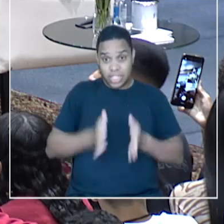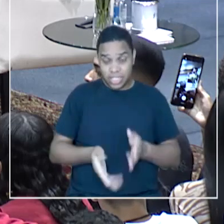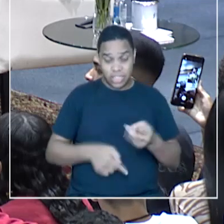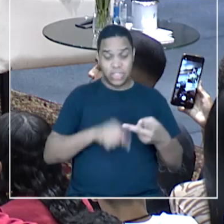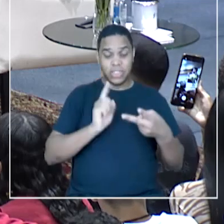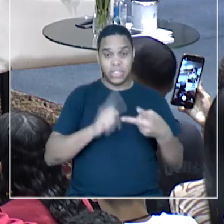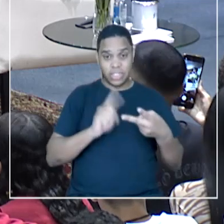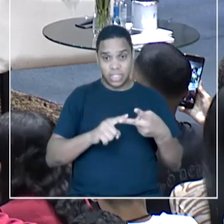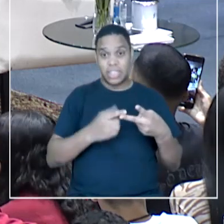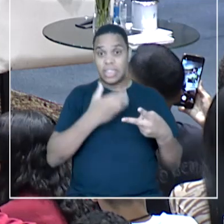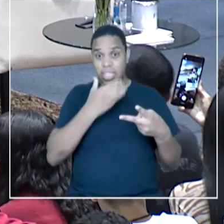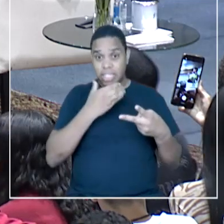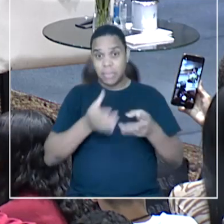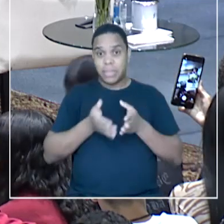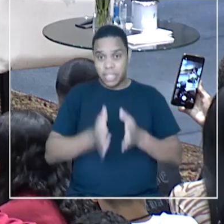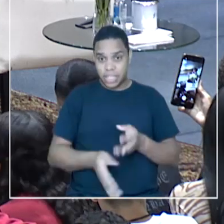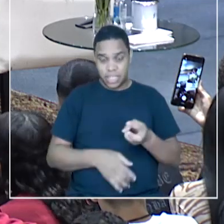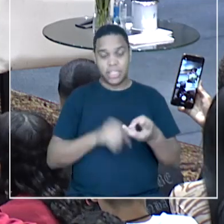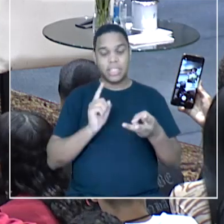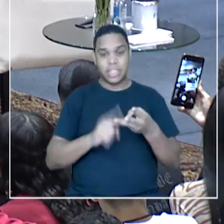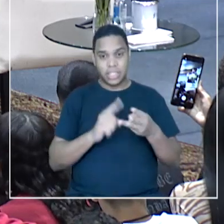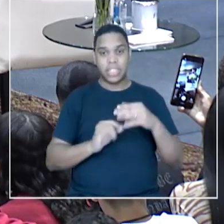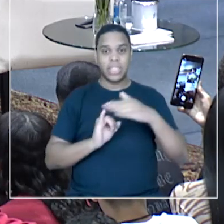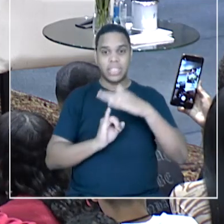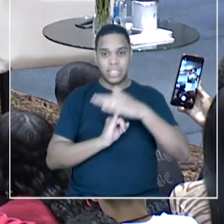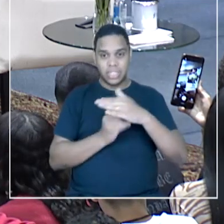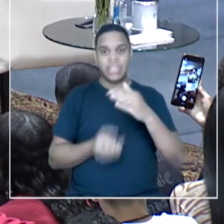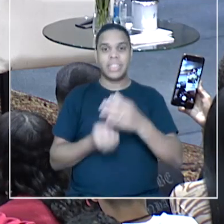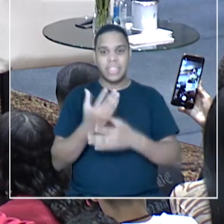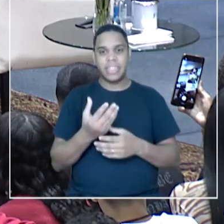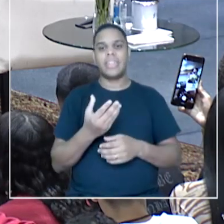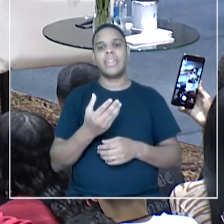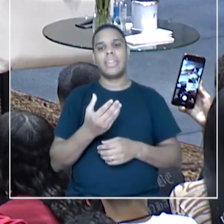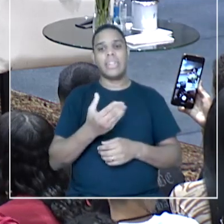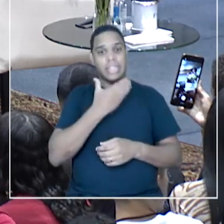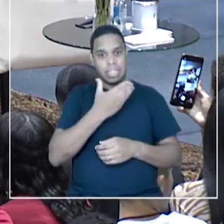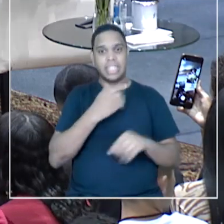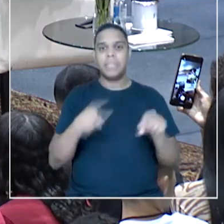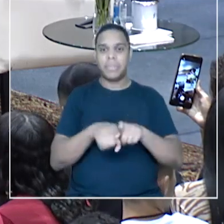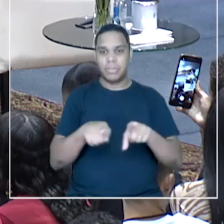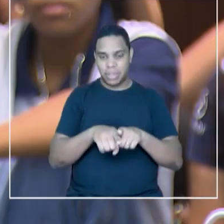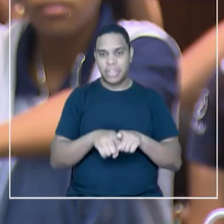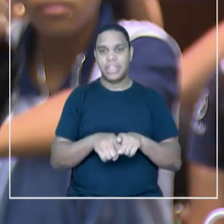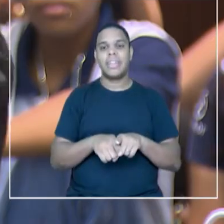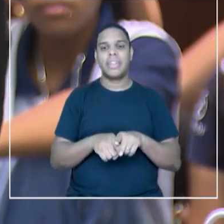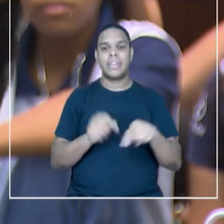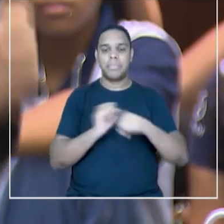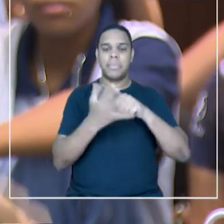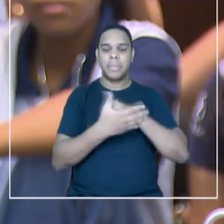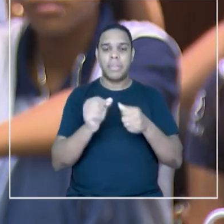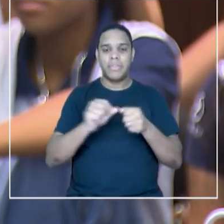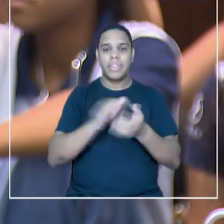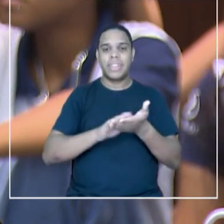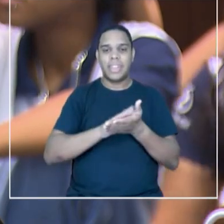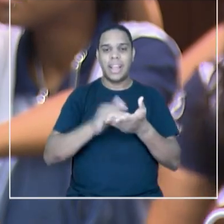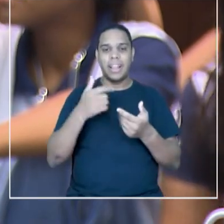nasceu em dezembro e o instituto nasceu em dezembro também, no mesmo ano, tá? Pandemia, nada para fazer, né? Aí foi...